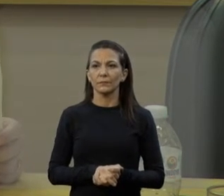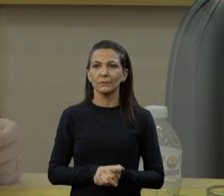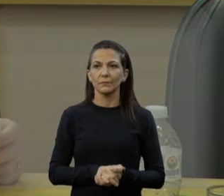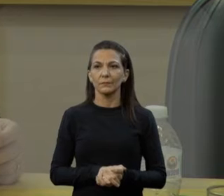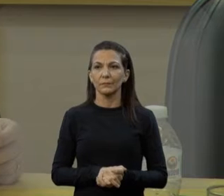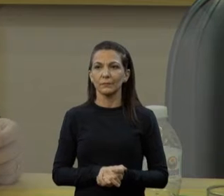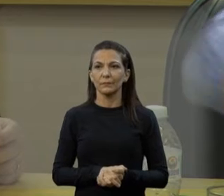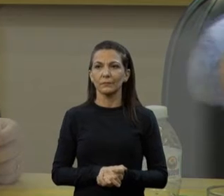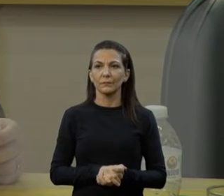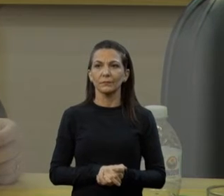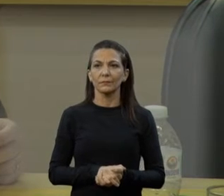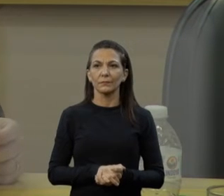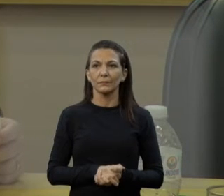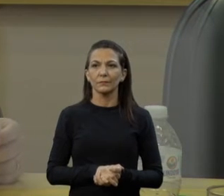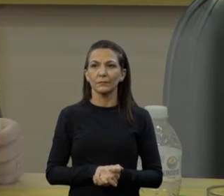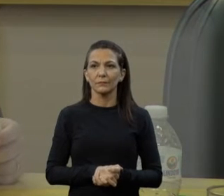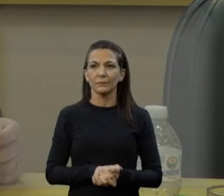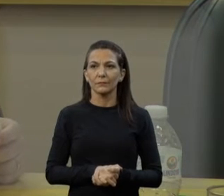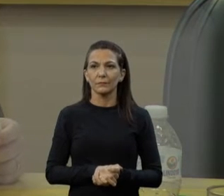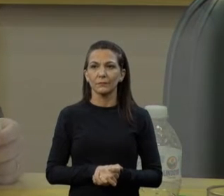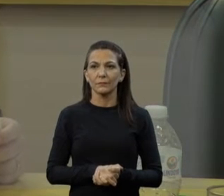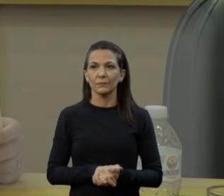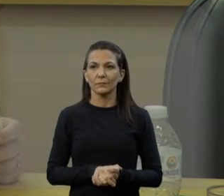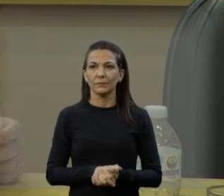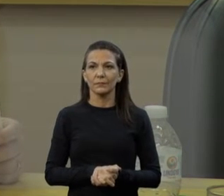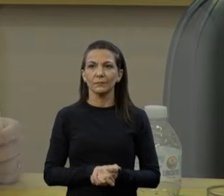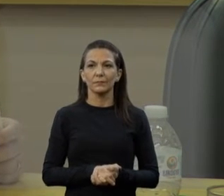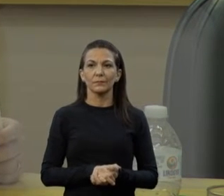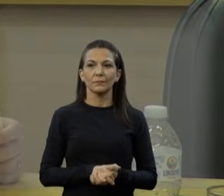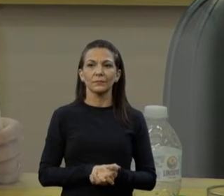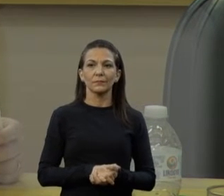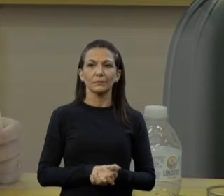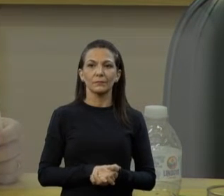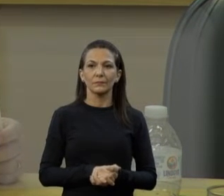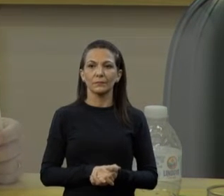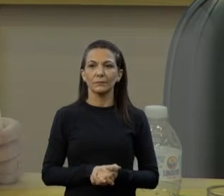e hoje eu não vi que era você que perguntou o